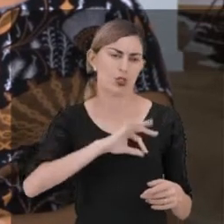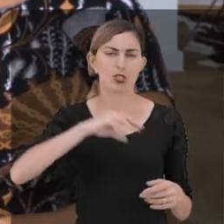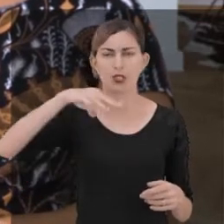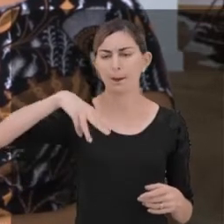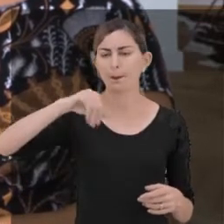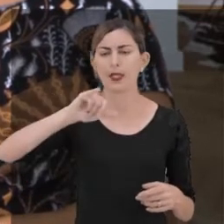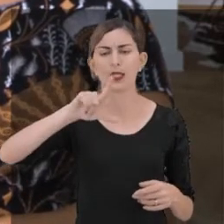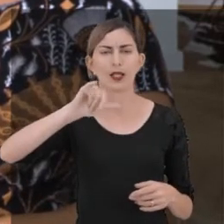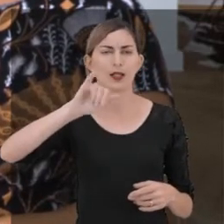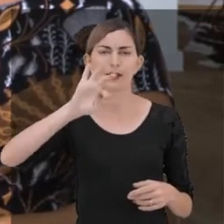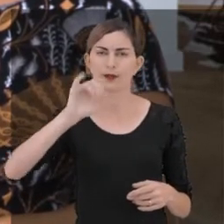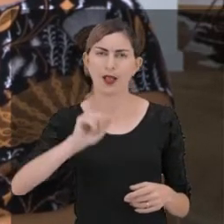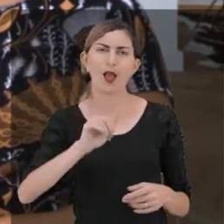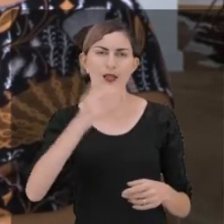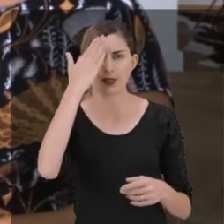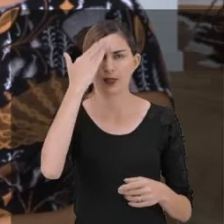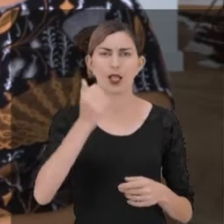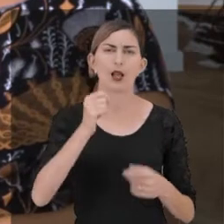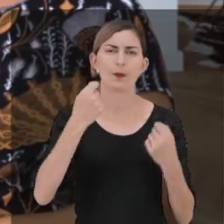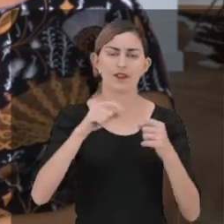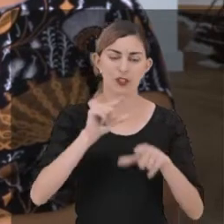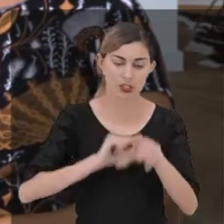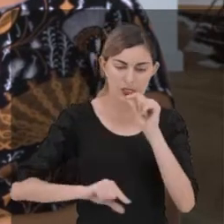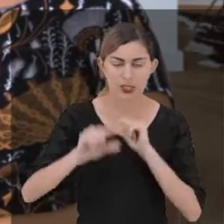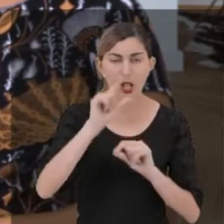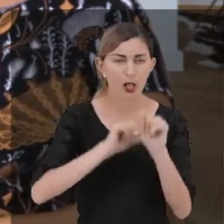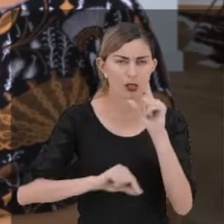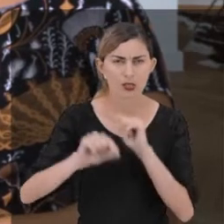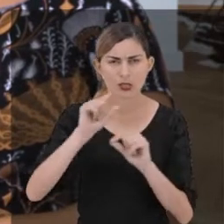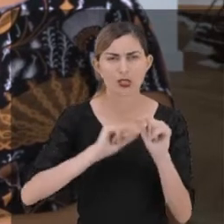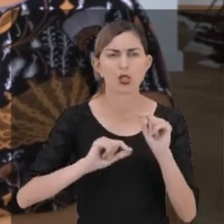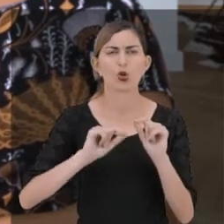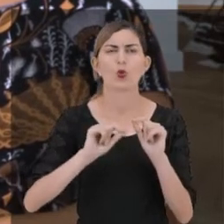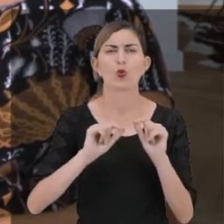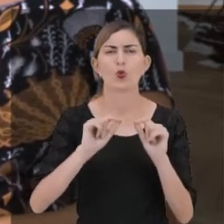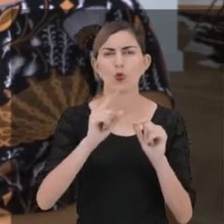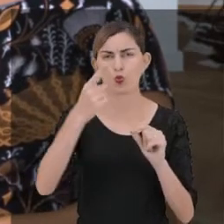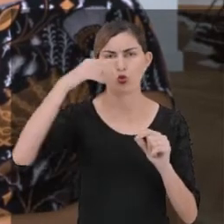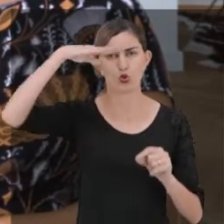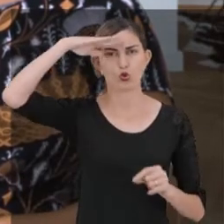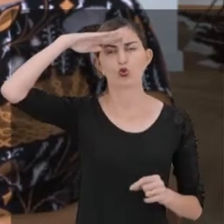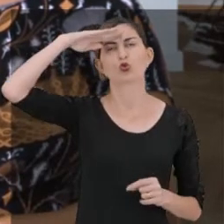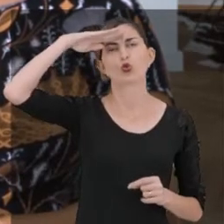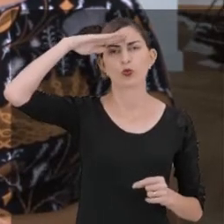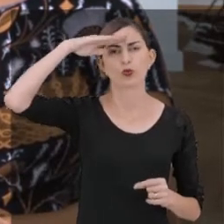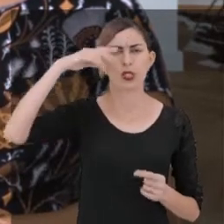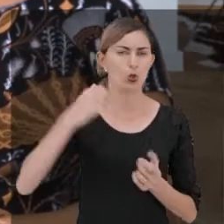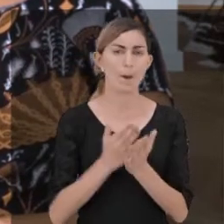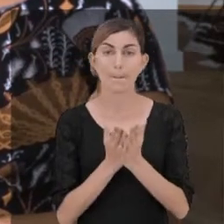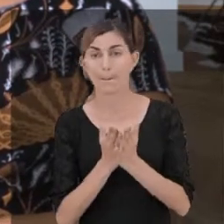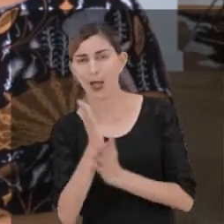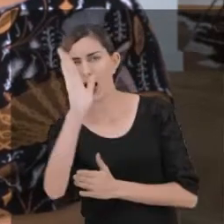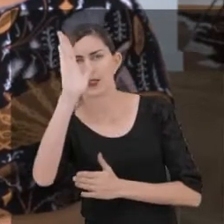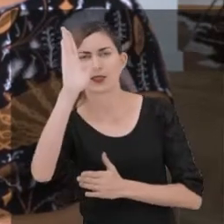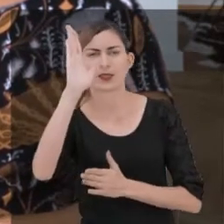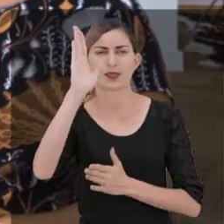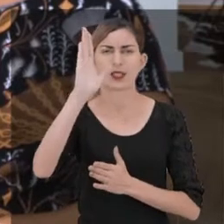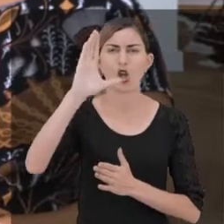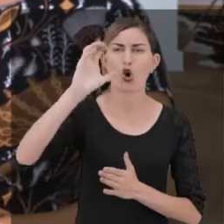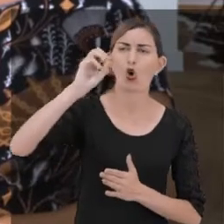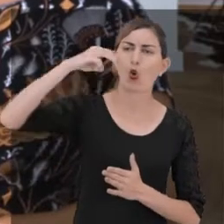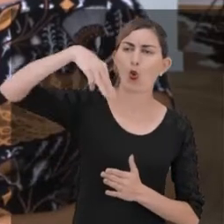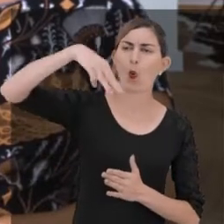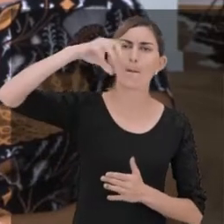você sabe que você tem que fazer uma seleção e um soldado, ele não passa a